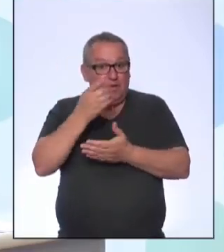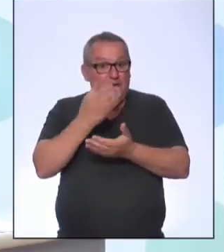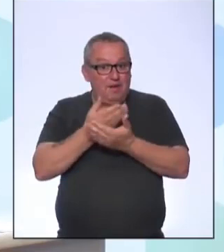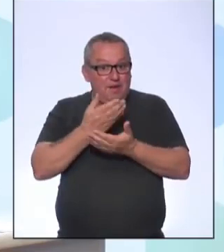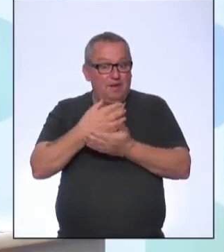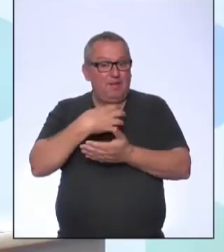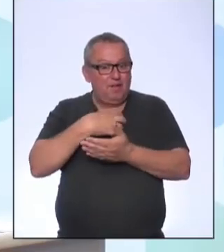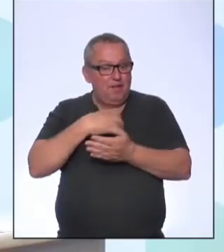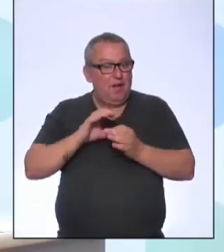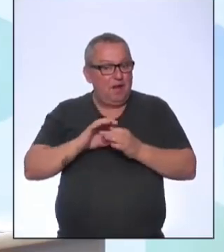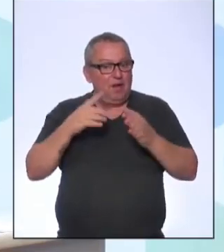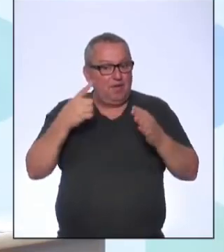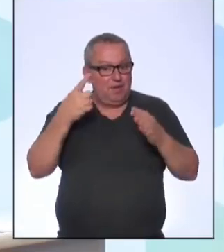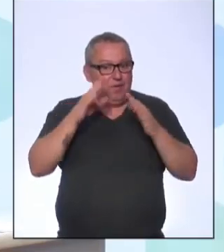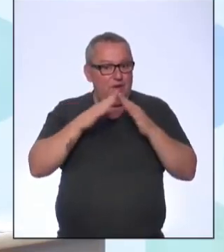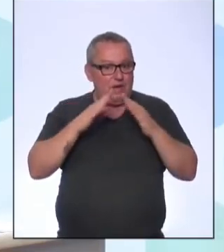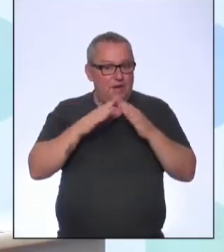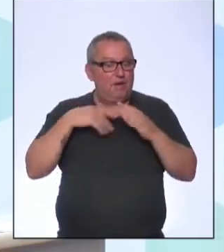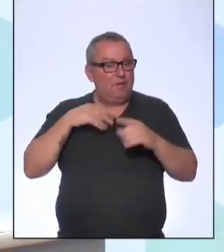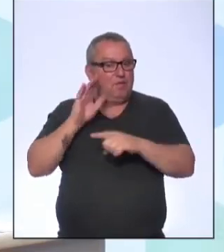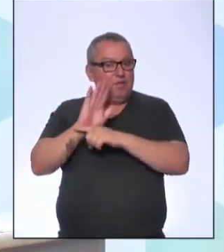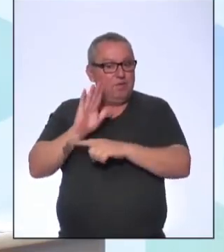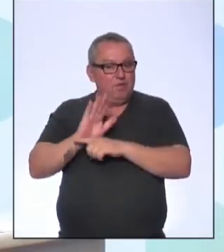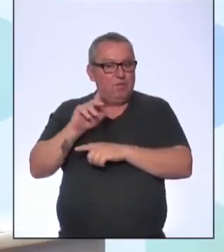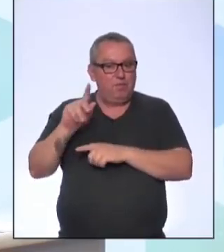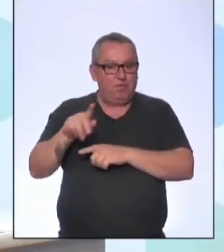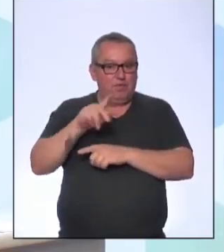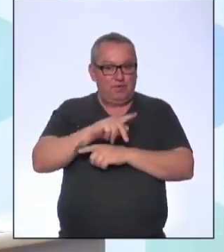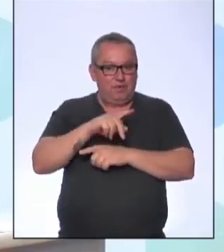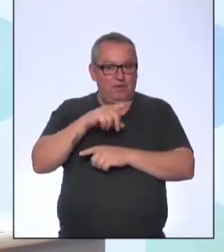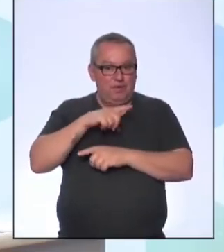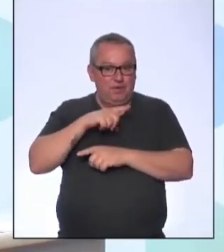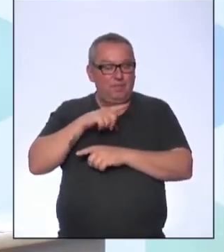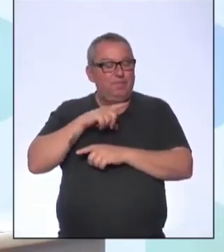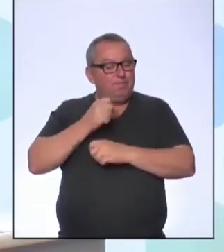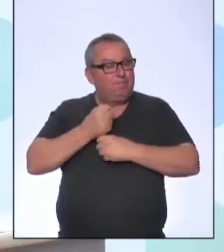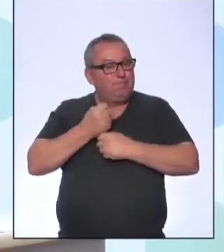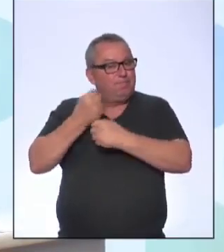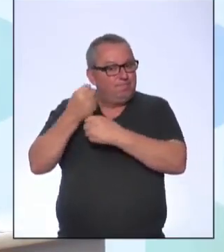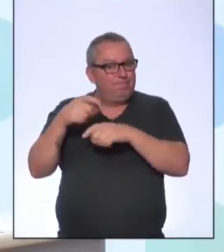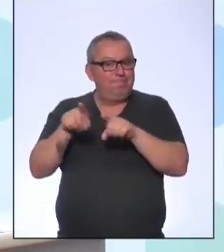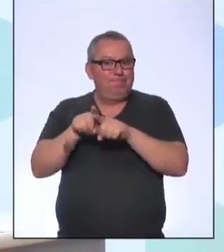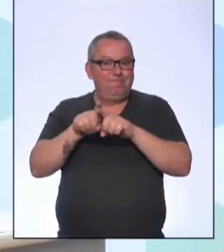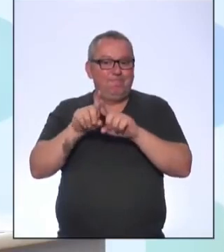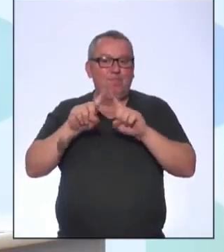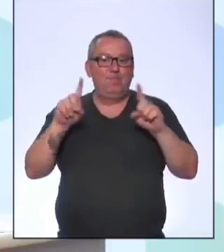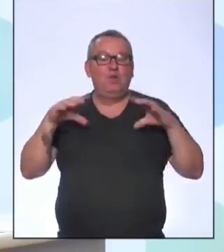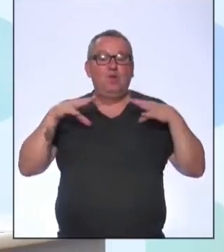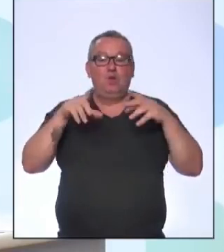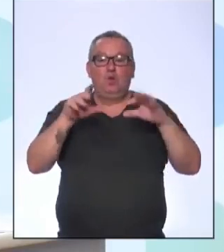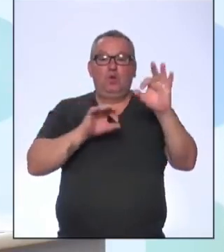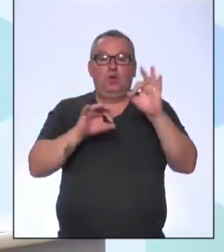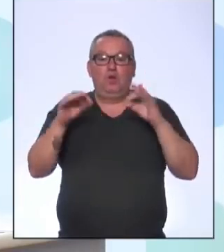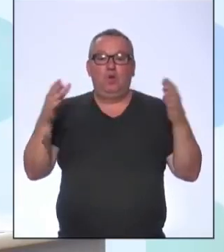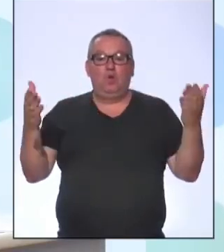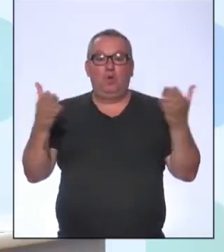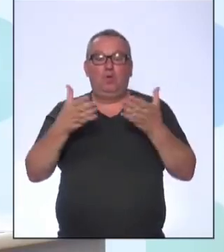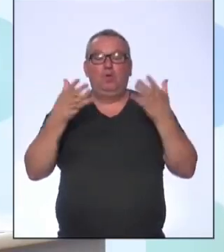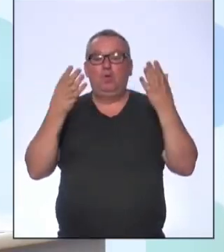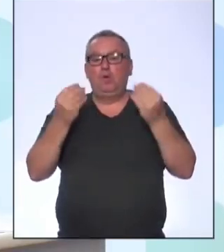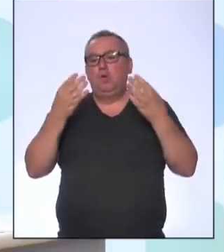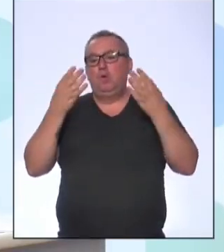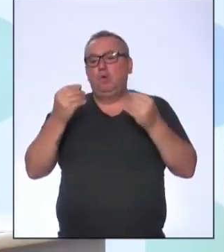maneira autônoma na sua casa. Nós estamos aqui apoiando. Seu professor está dando apoio para você também, mas vamos deixar tudo organizadinho. Hoje haverá